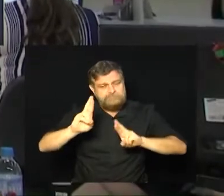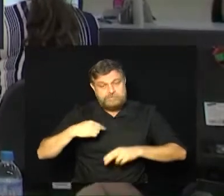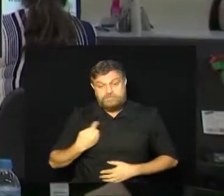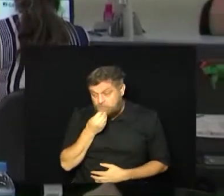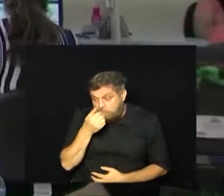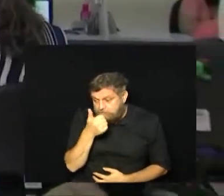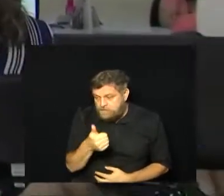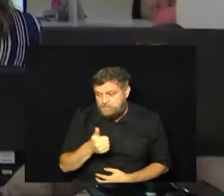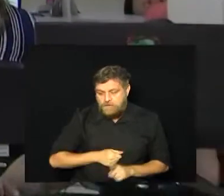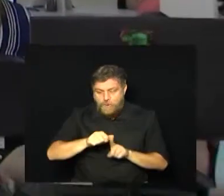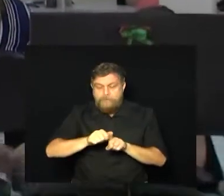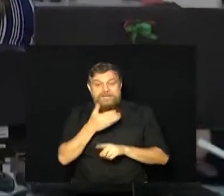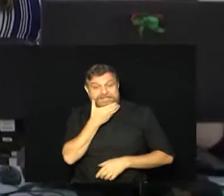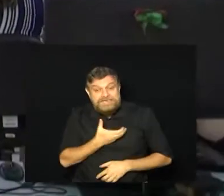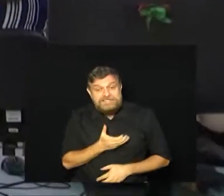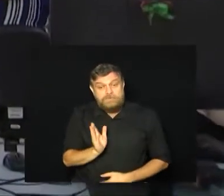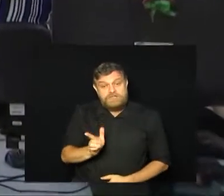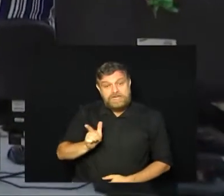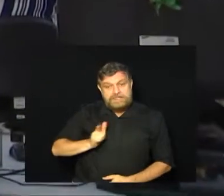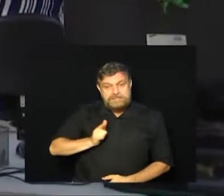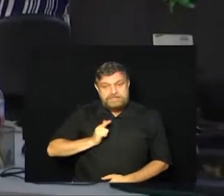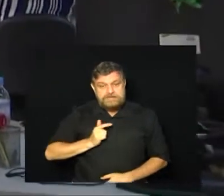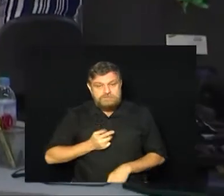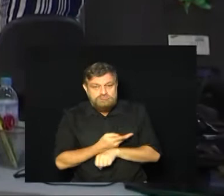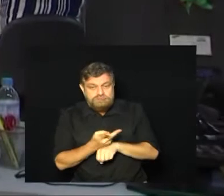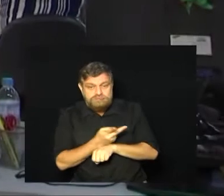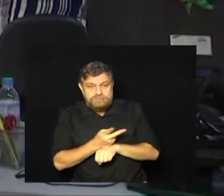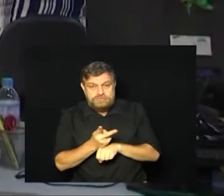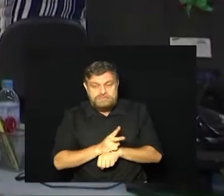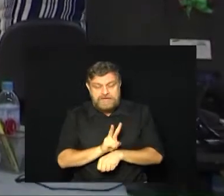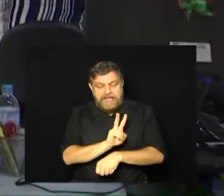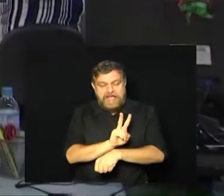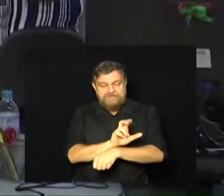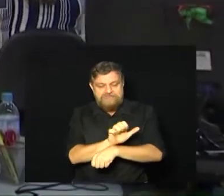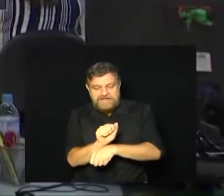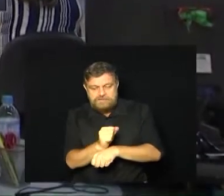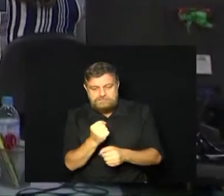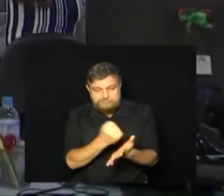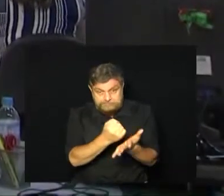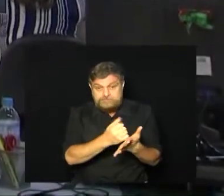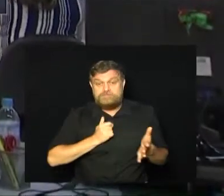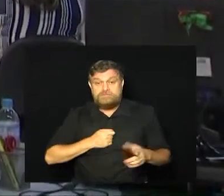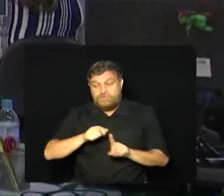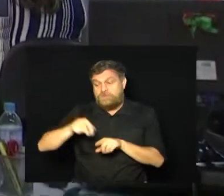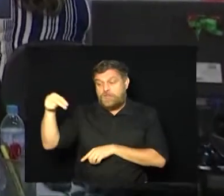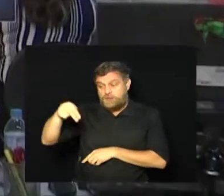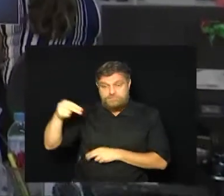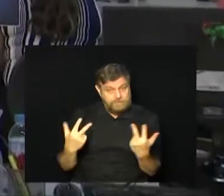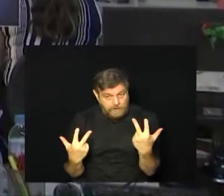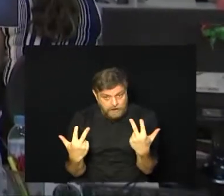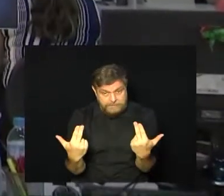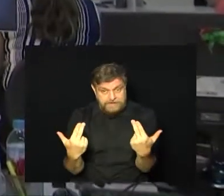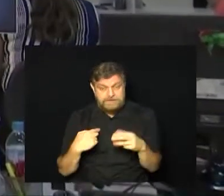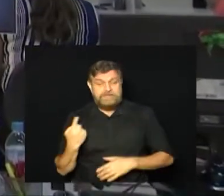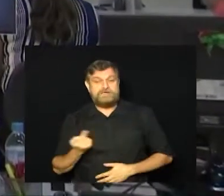mês de dezembro já com uma procura bem acentuada de vagas, novembro também, e o que a gente espera